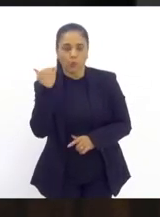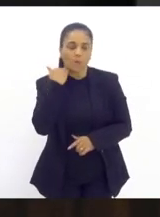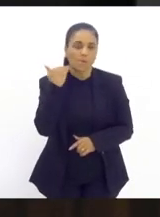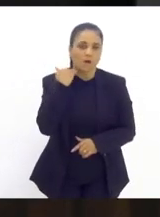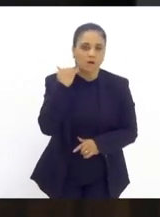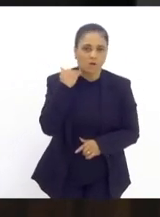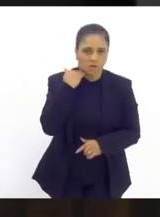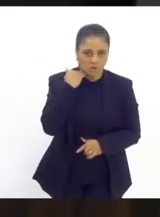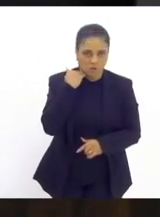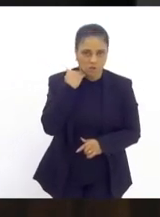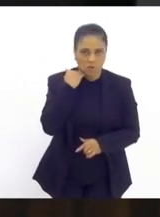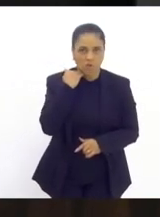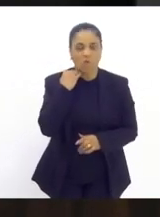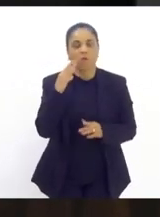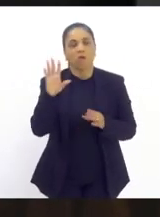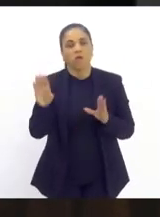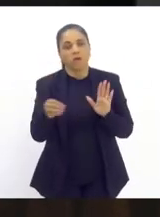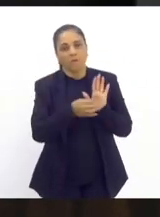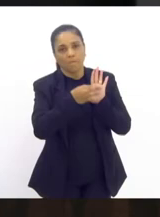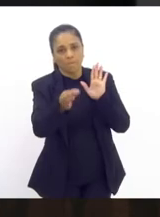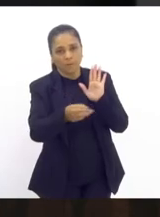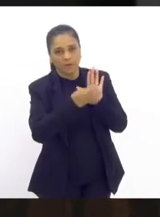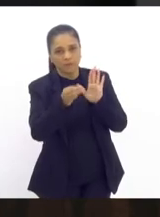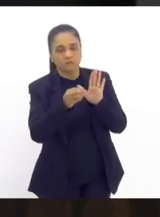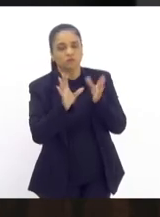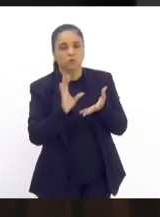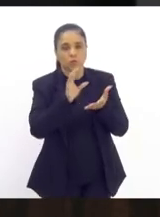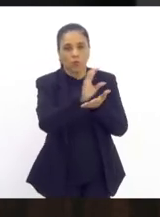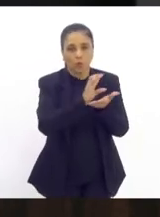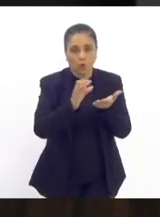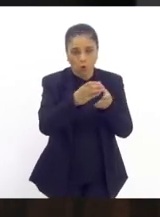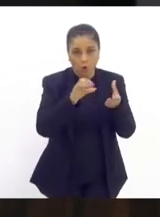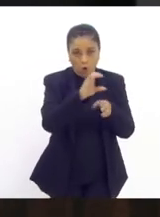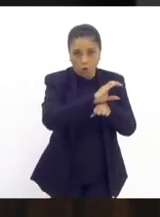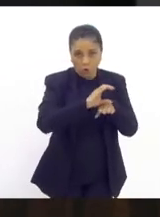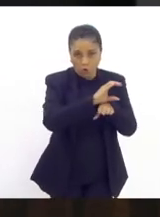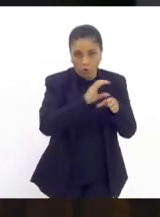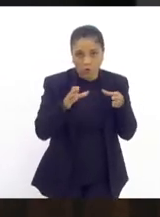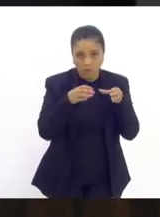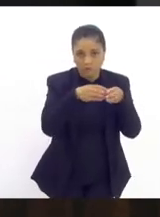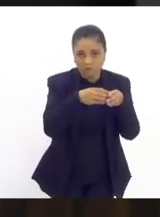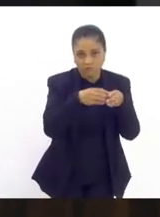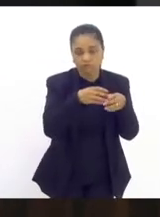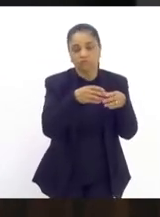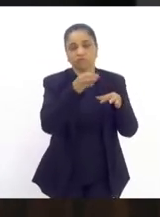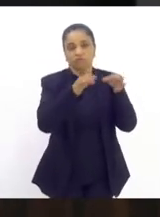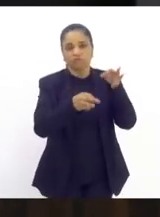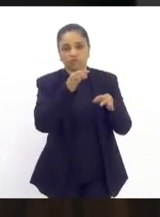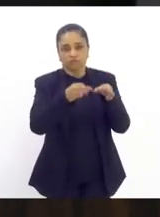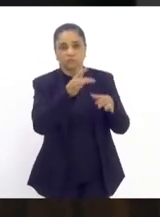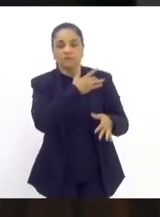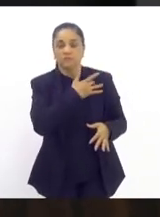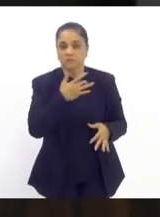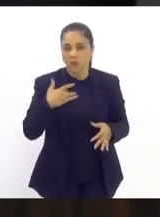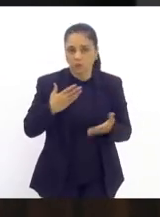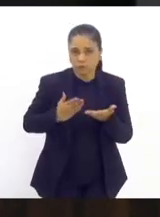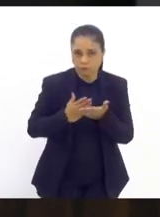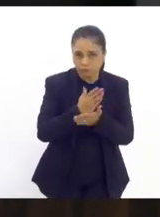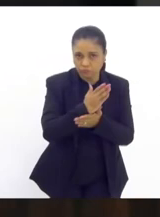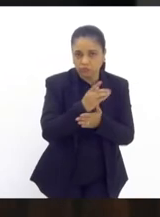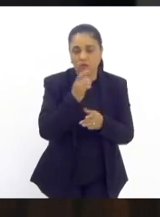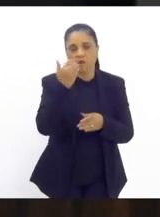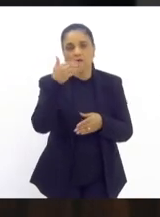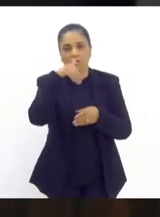oficiais pareceres as comissões de construção de Justiça pela constitucionalidade de saúde favorável orçamento